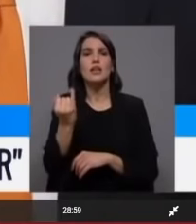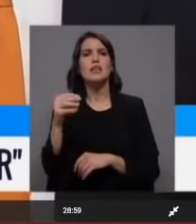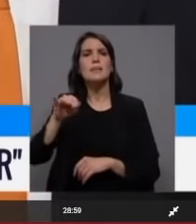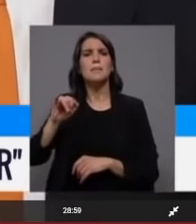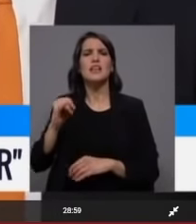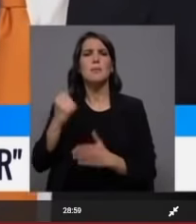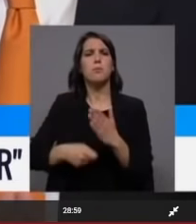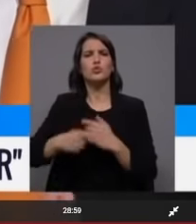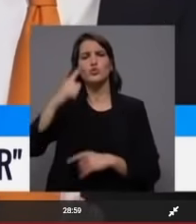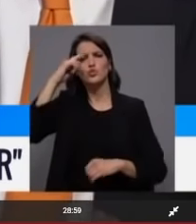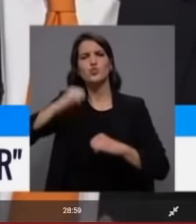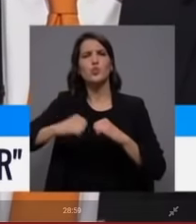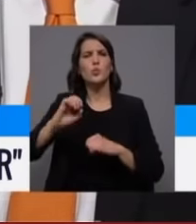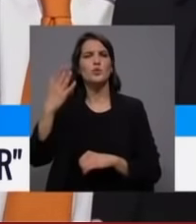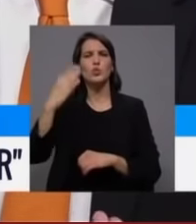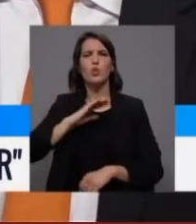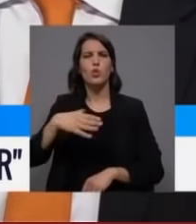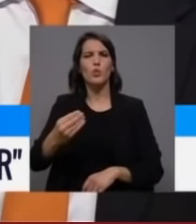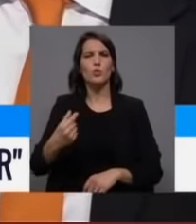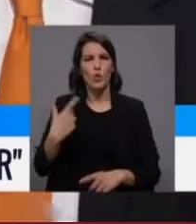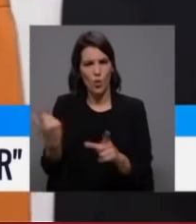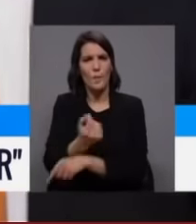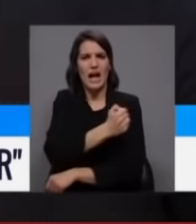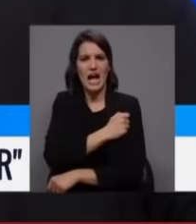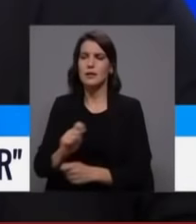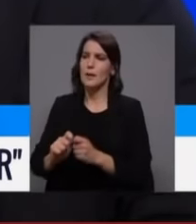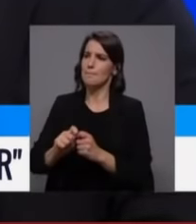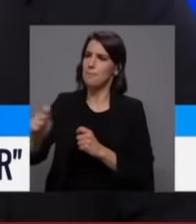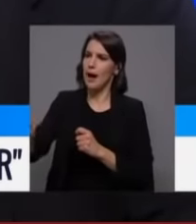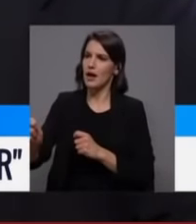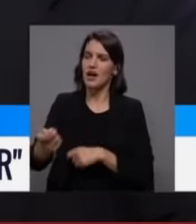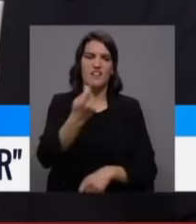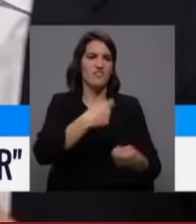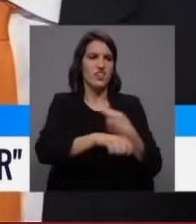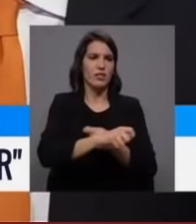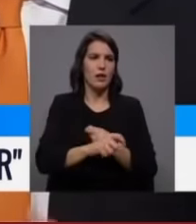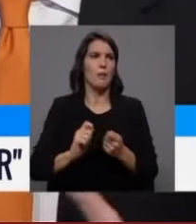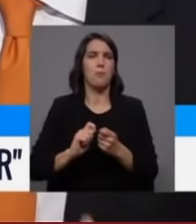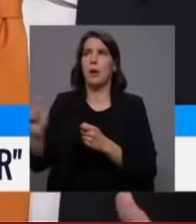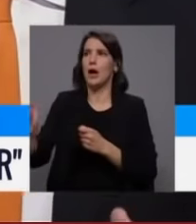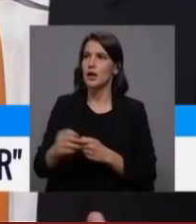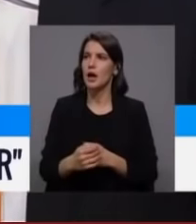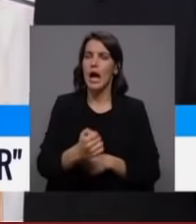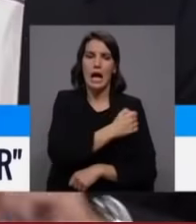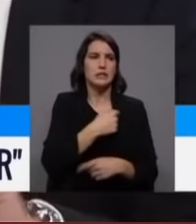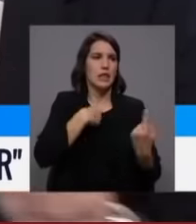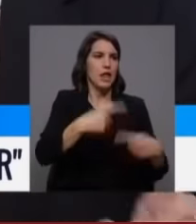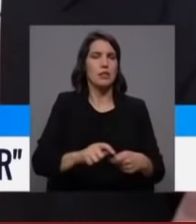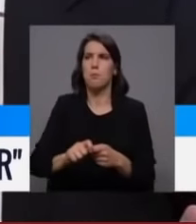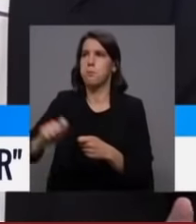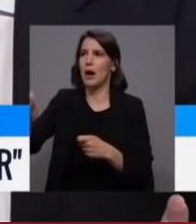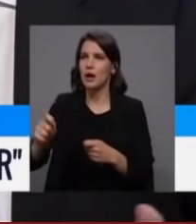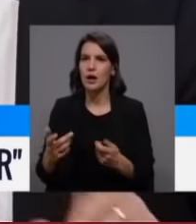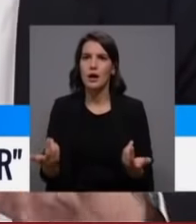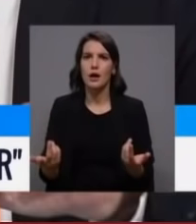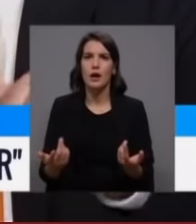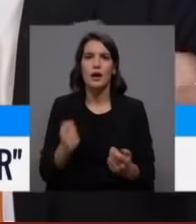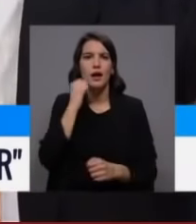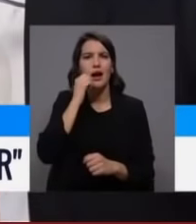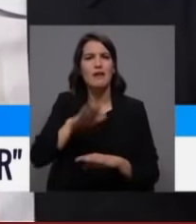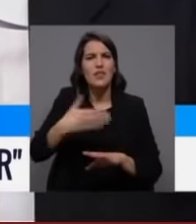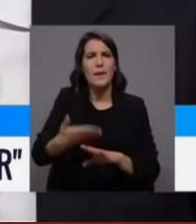estúpido nós compra quando Compramos uma casa pagar quando vendemos uma casa pagamos a gente tem uma casa tá bem O que é grave não é isso